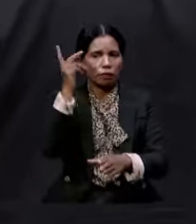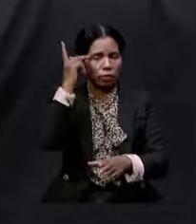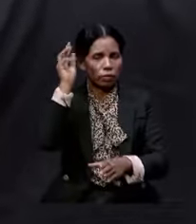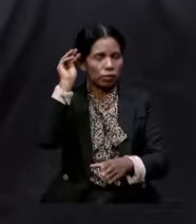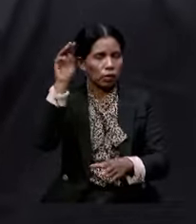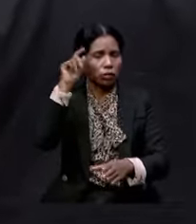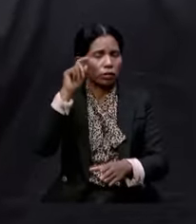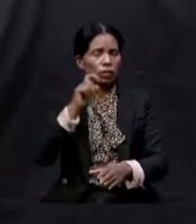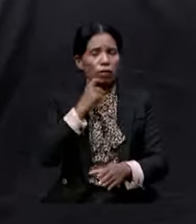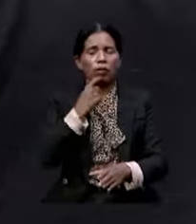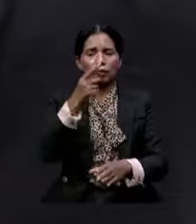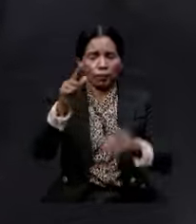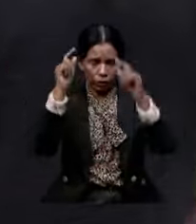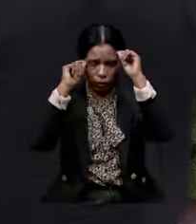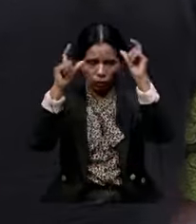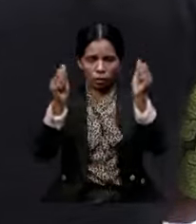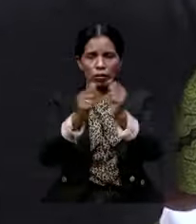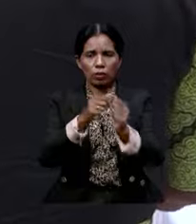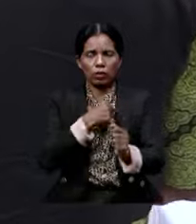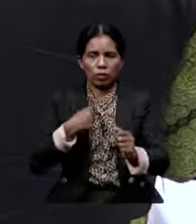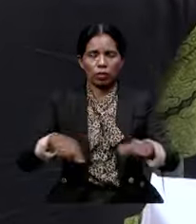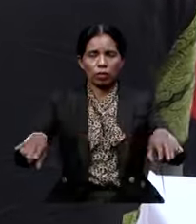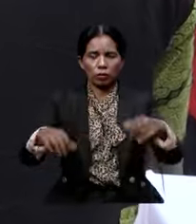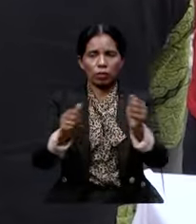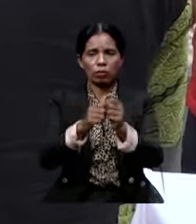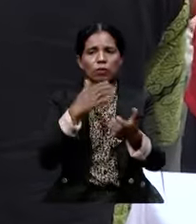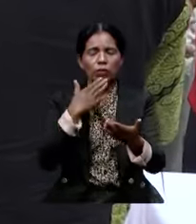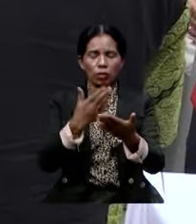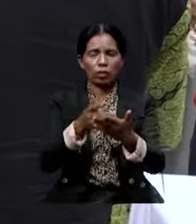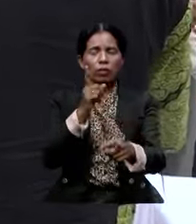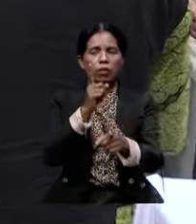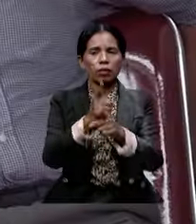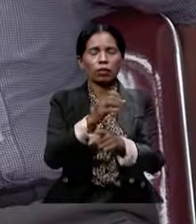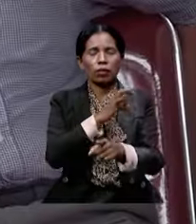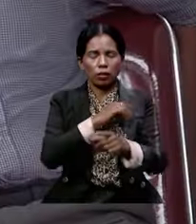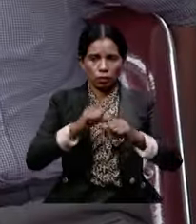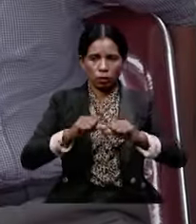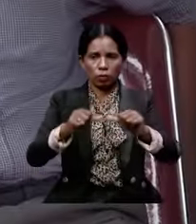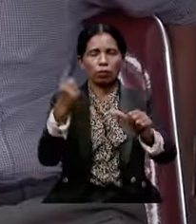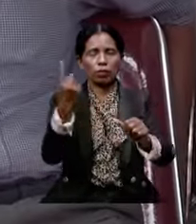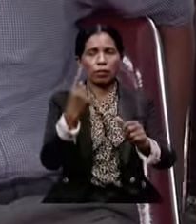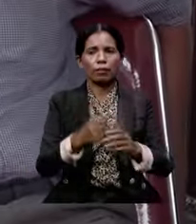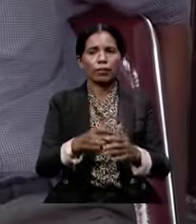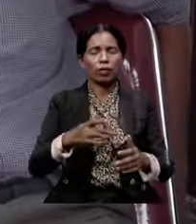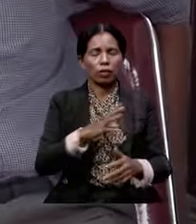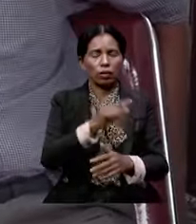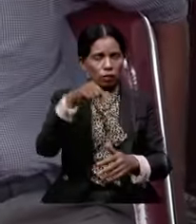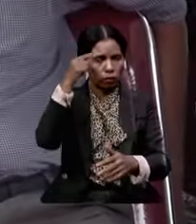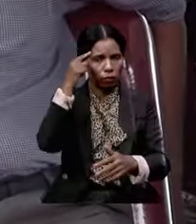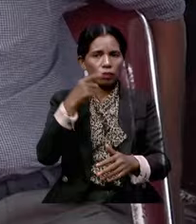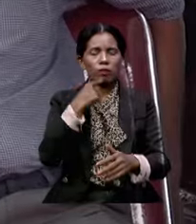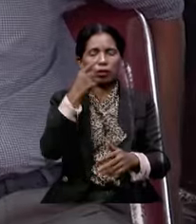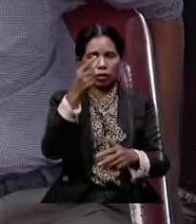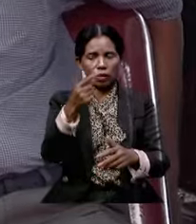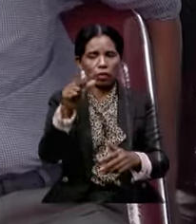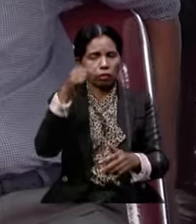Guzmão Hateten, Timor-Leste e China e a relação na BDA Tebes, no espera se continua na FATEN. Sefe Governo acrescenta, Governo da